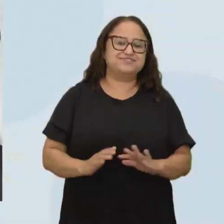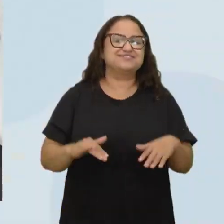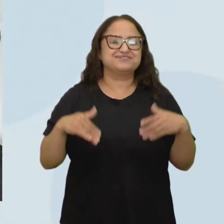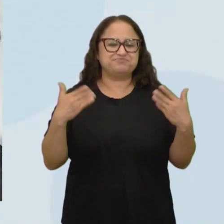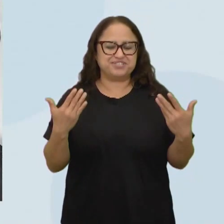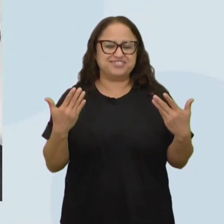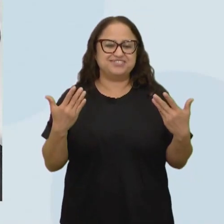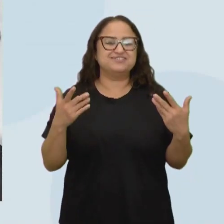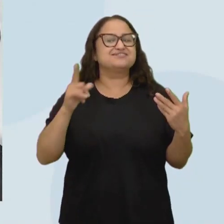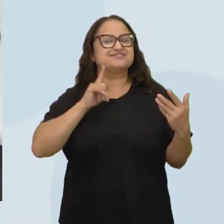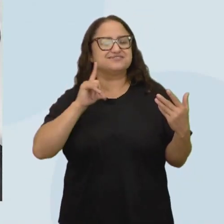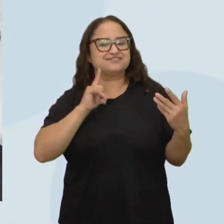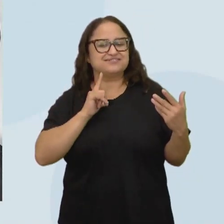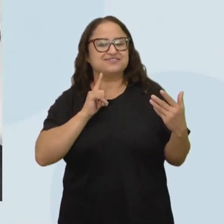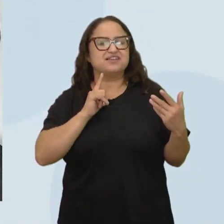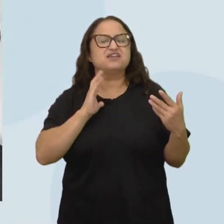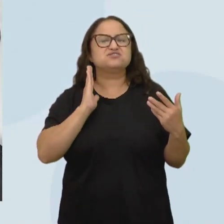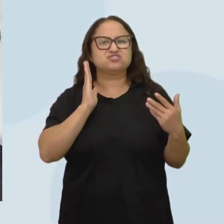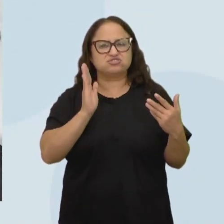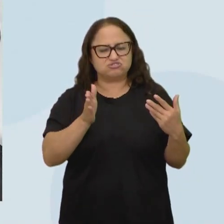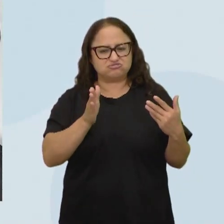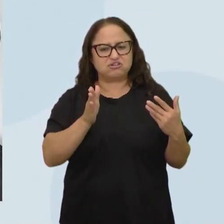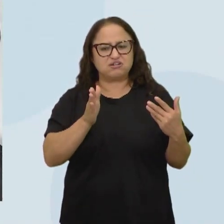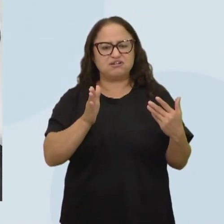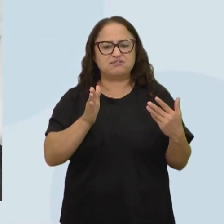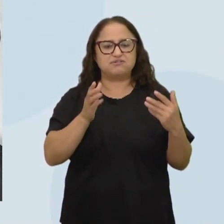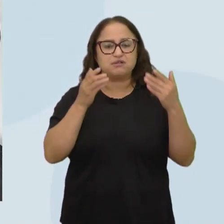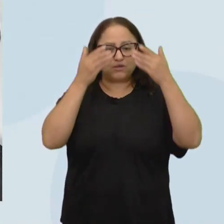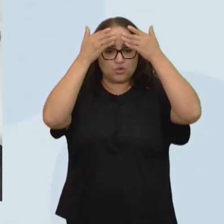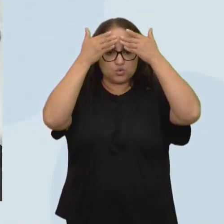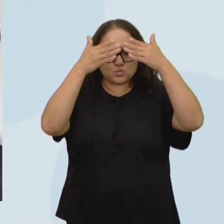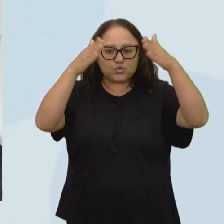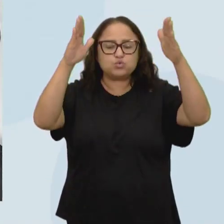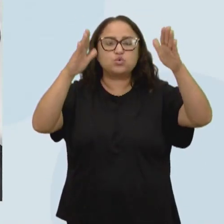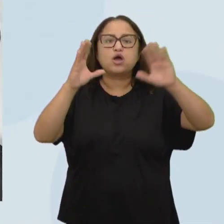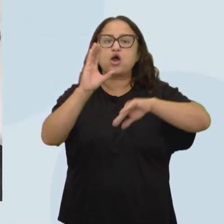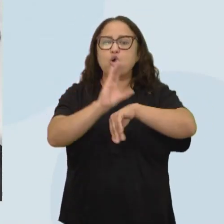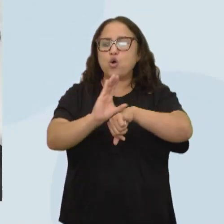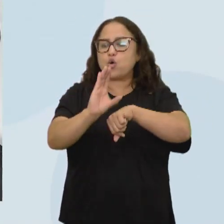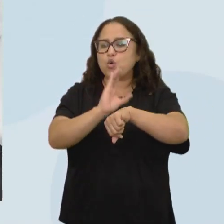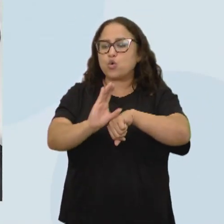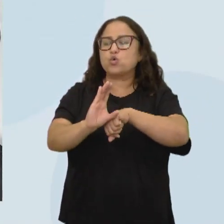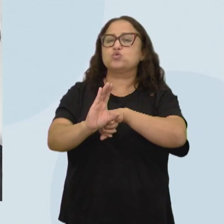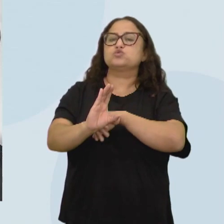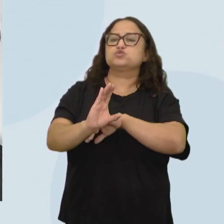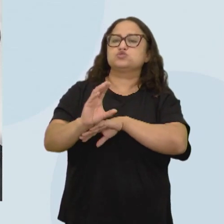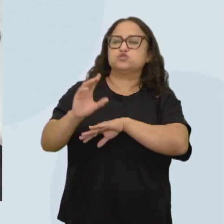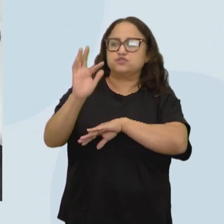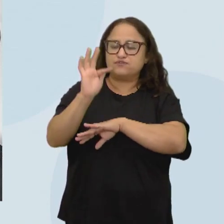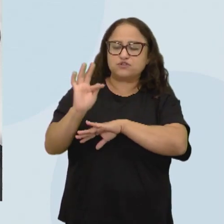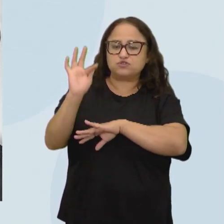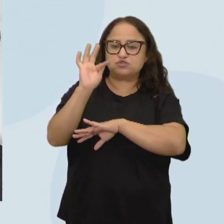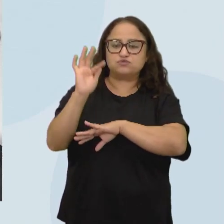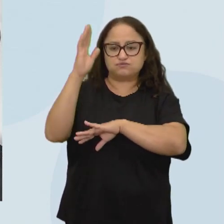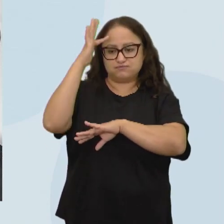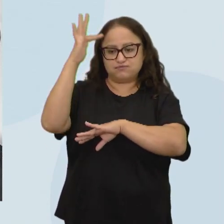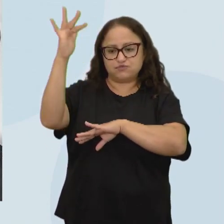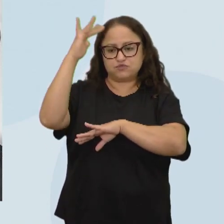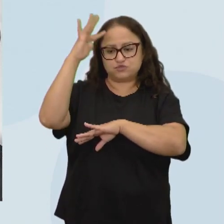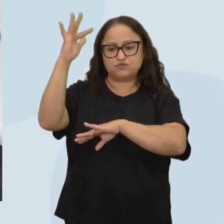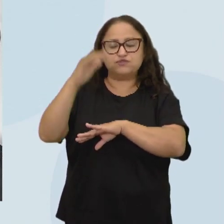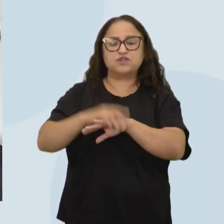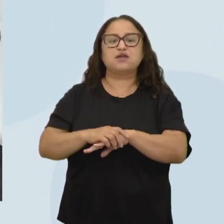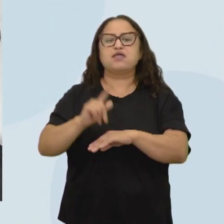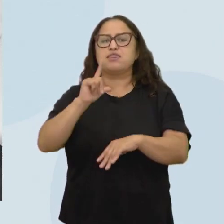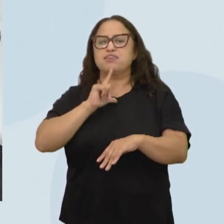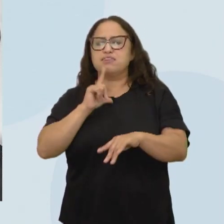academicamente, isso é, antes de que se abrissem cursos de filosofia, né, programas de graduação